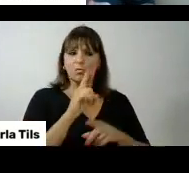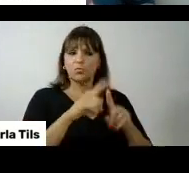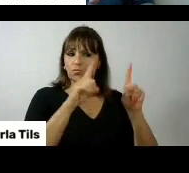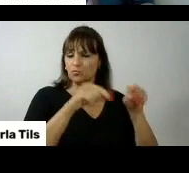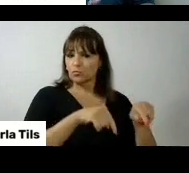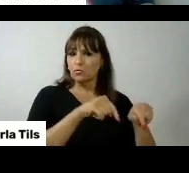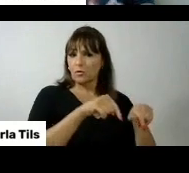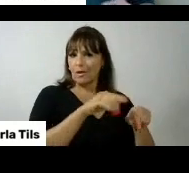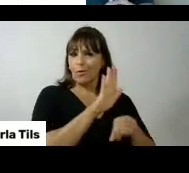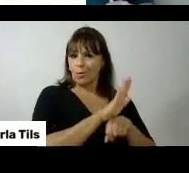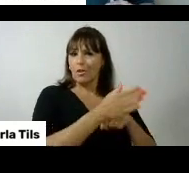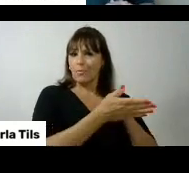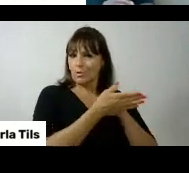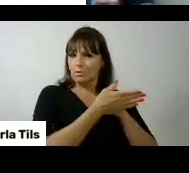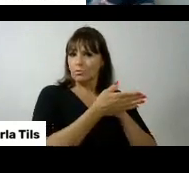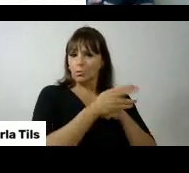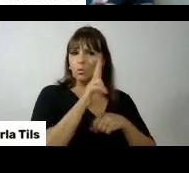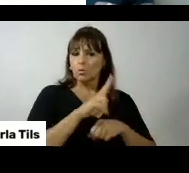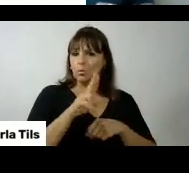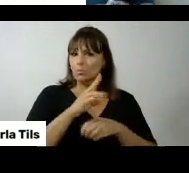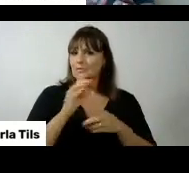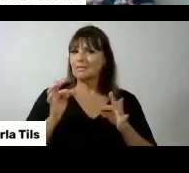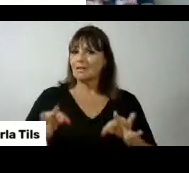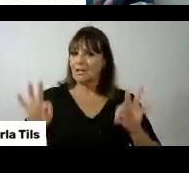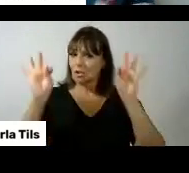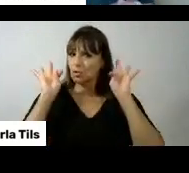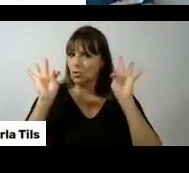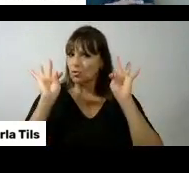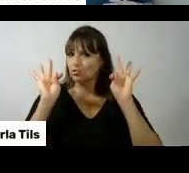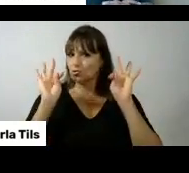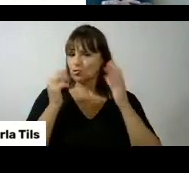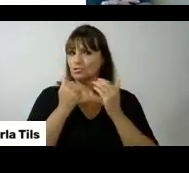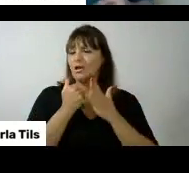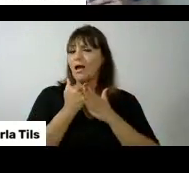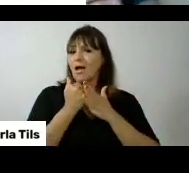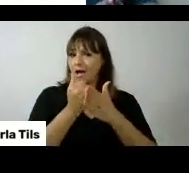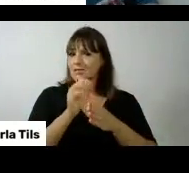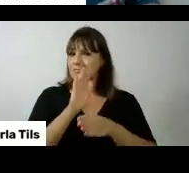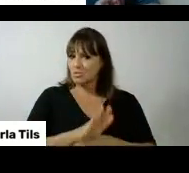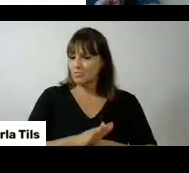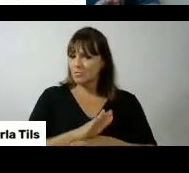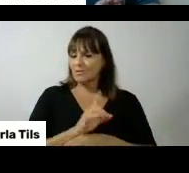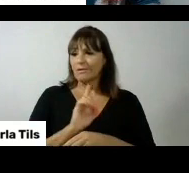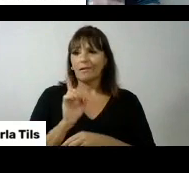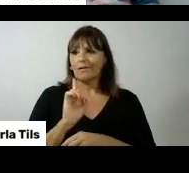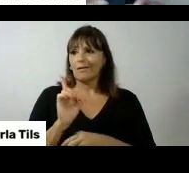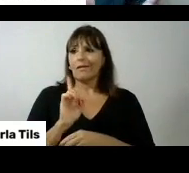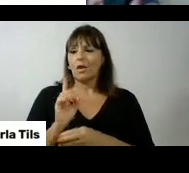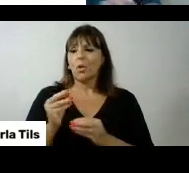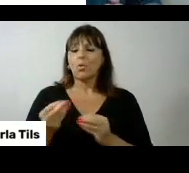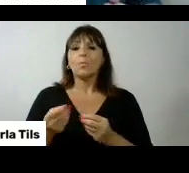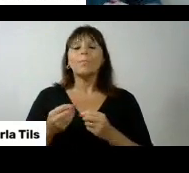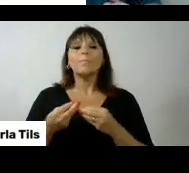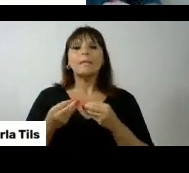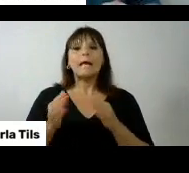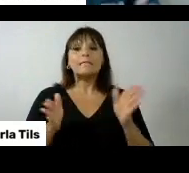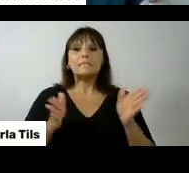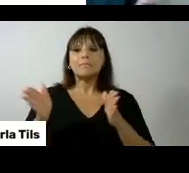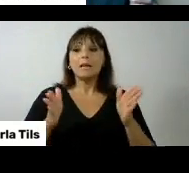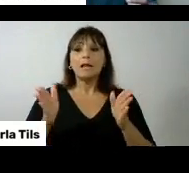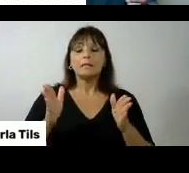Quem você está deixando de lado por simplesmente não colocar a acessibilidade como parte essencial, mas apenas como um